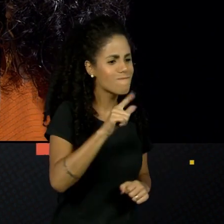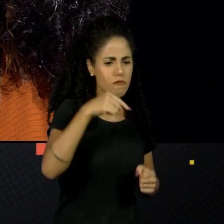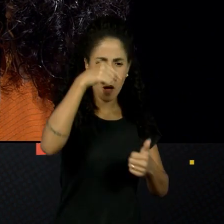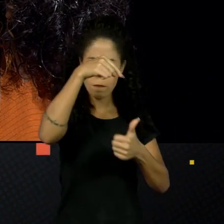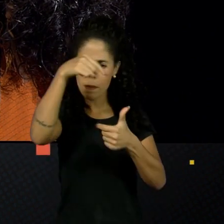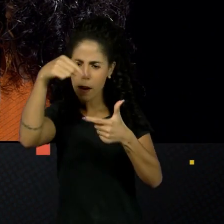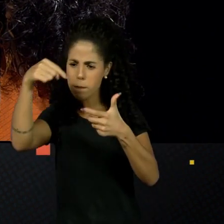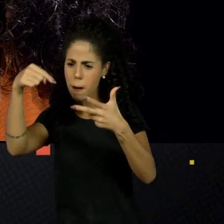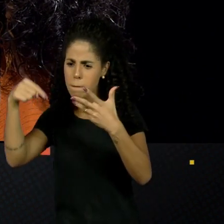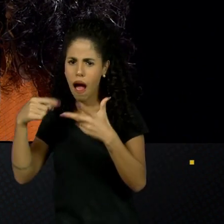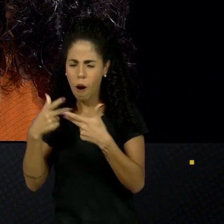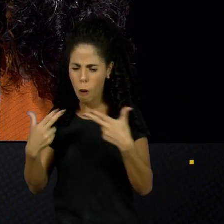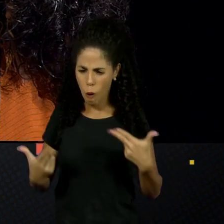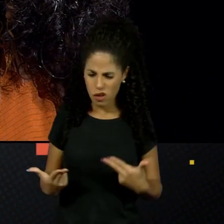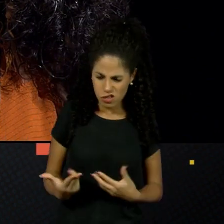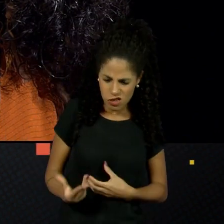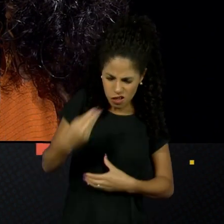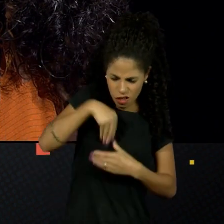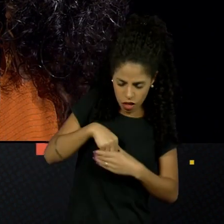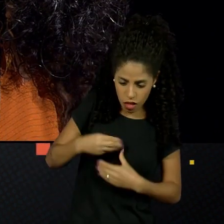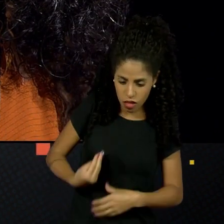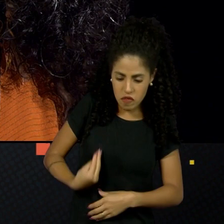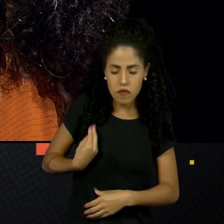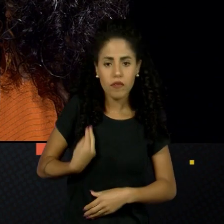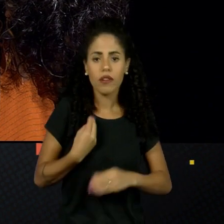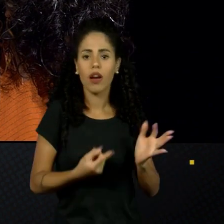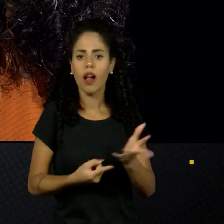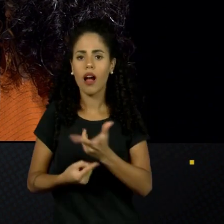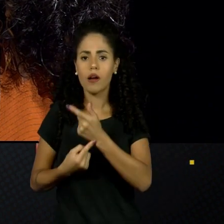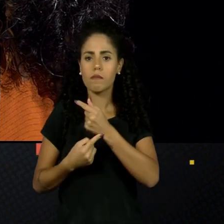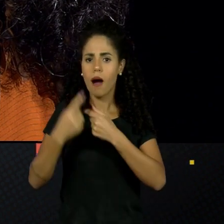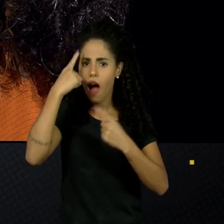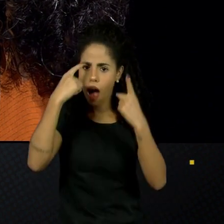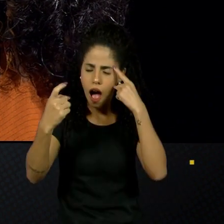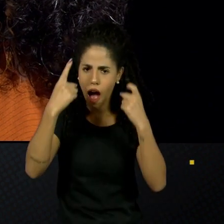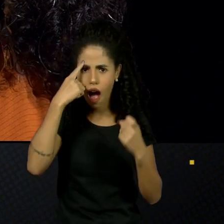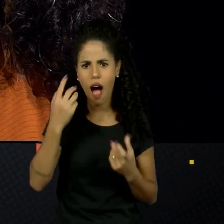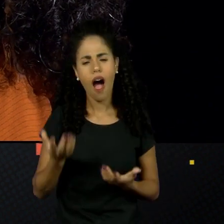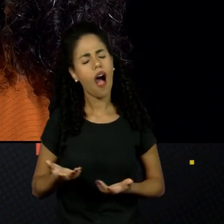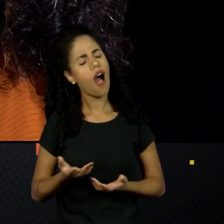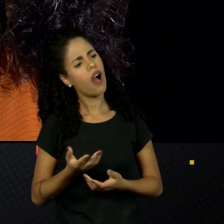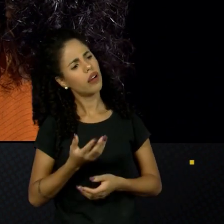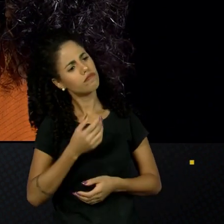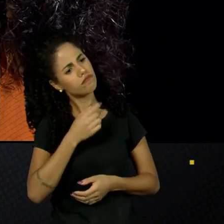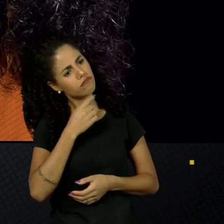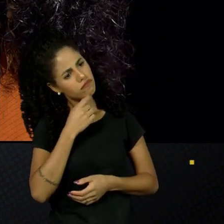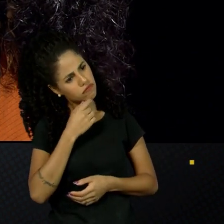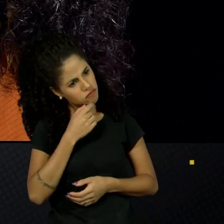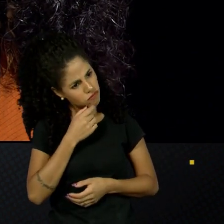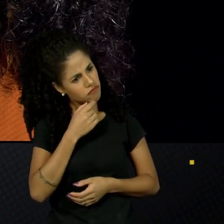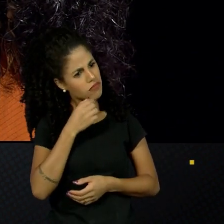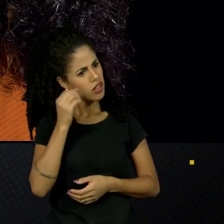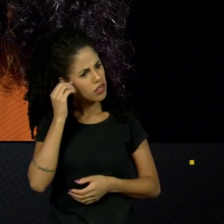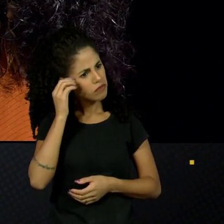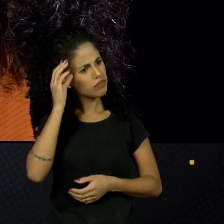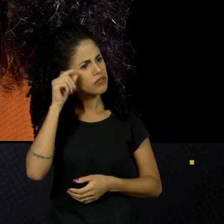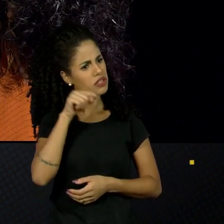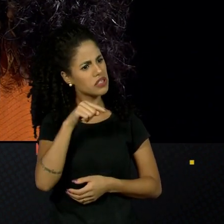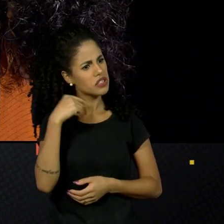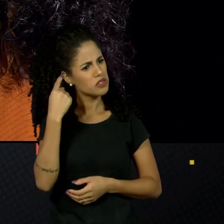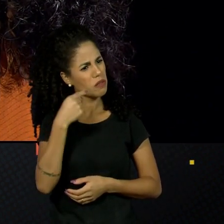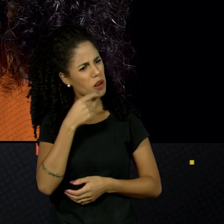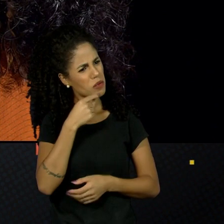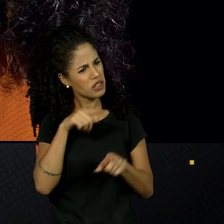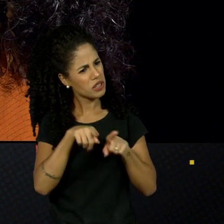questões pessoais, emocionais e artísticas para criar, né? Falei, puxa, que mulher doida, né? E